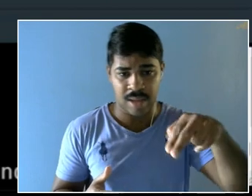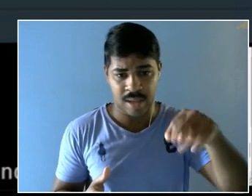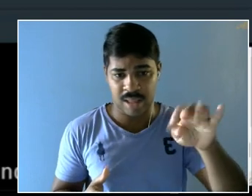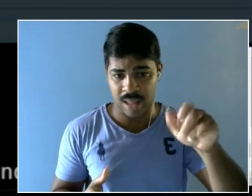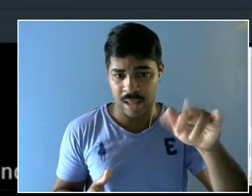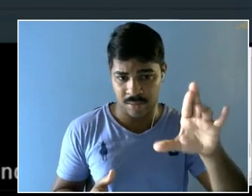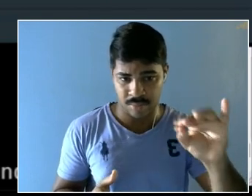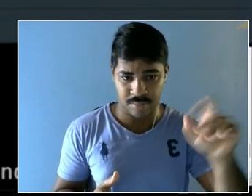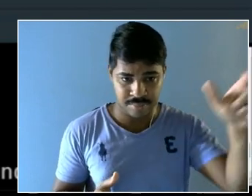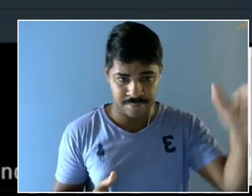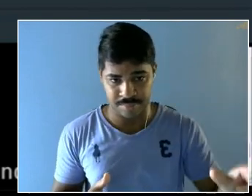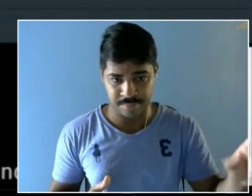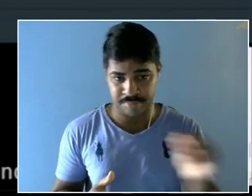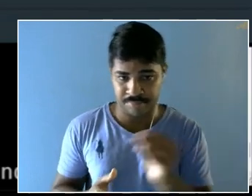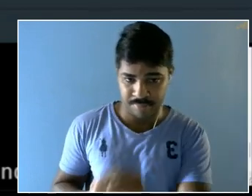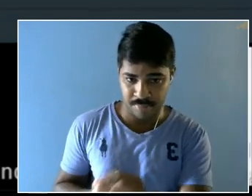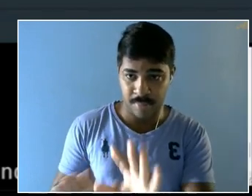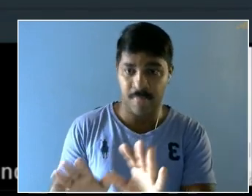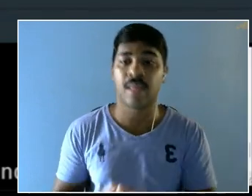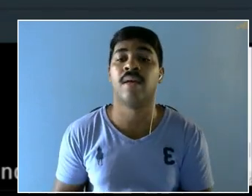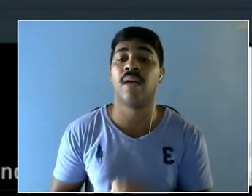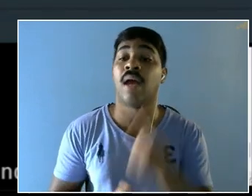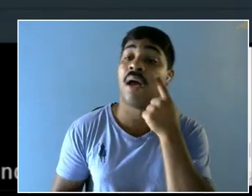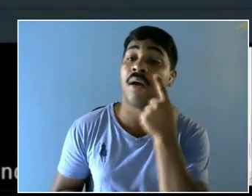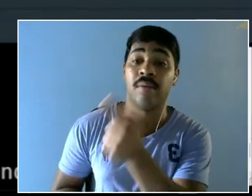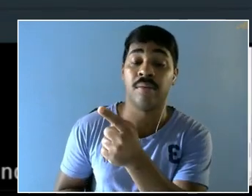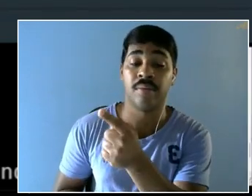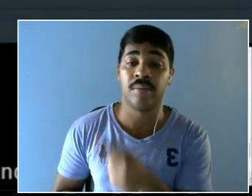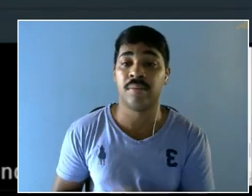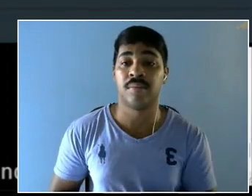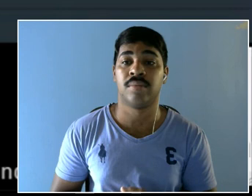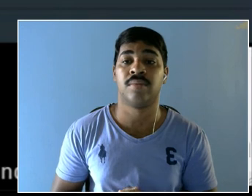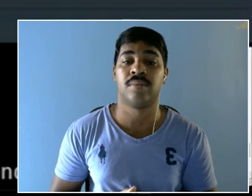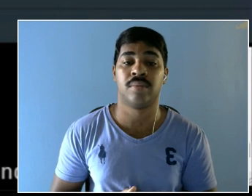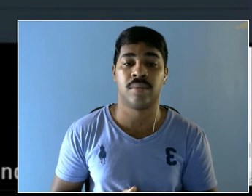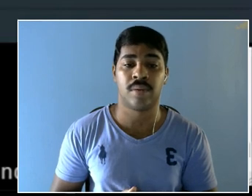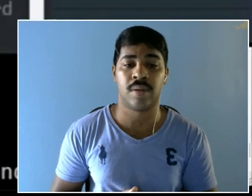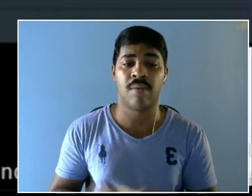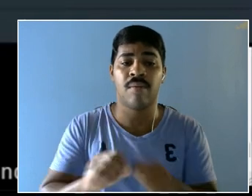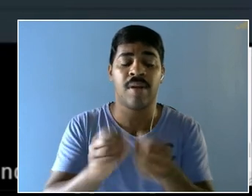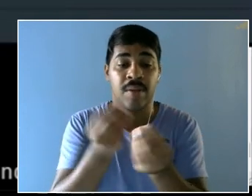quê? Vai contar de 0 até o valor inserido.